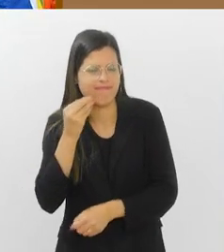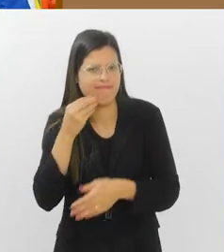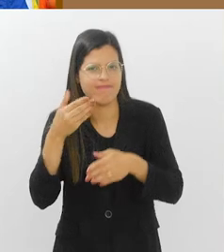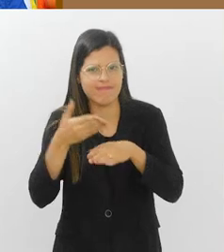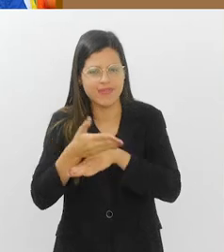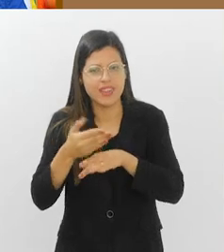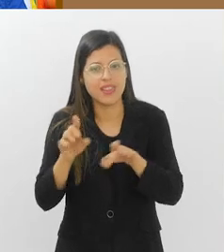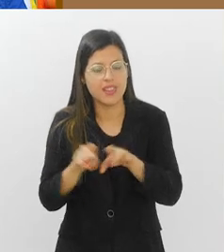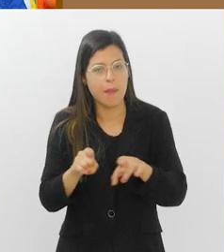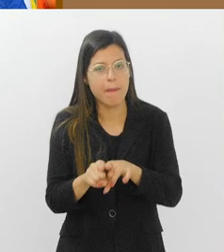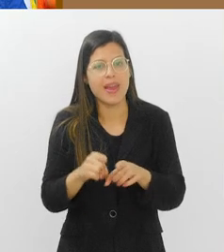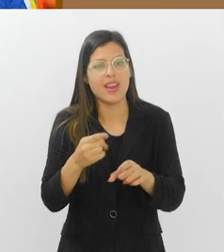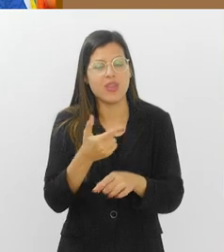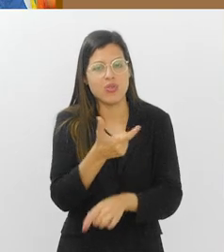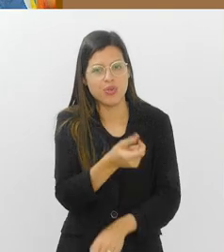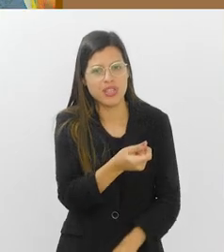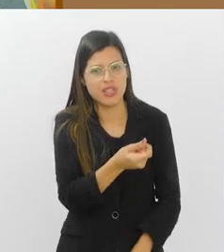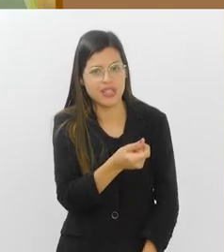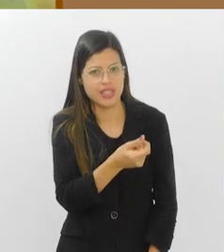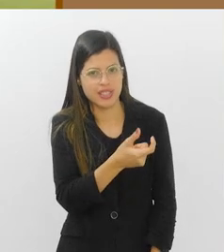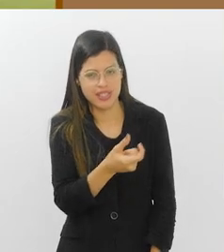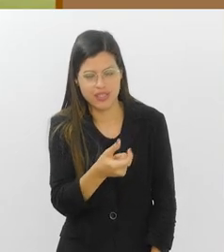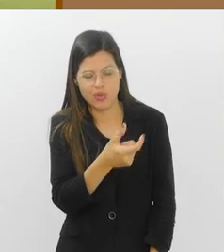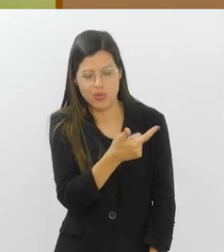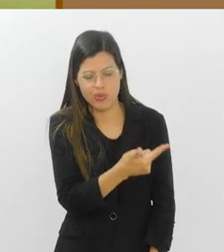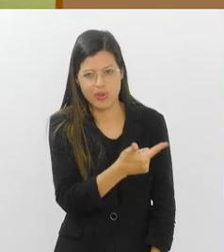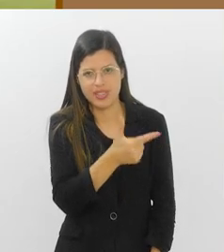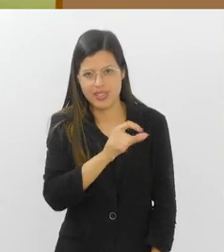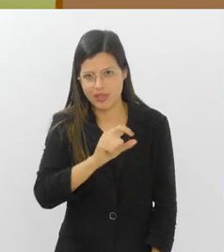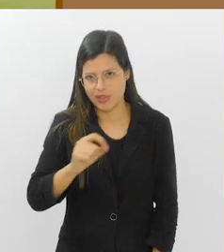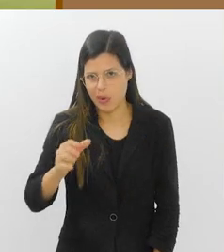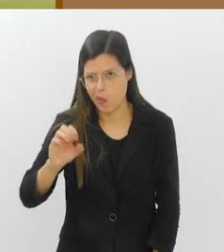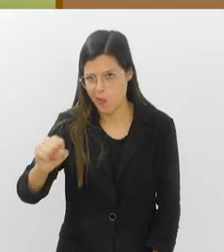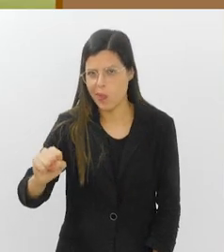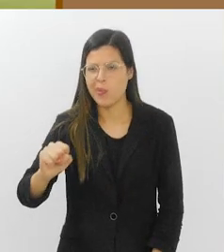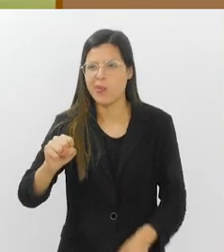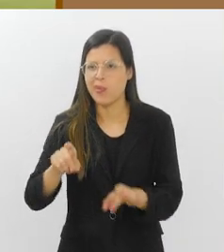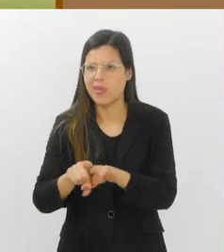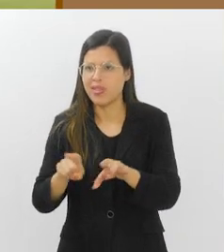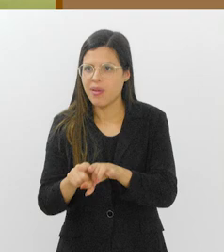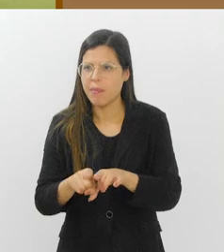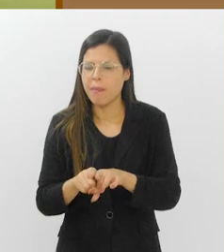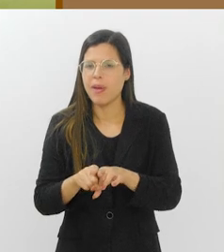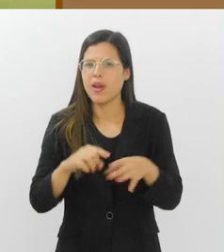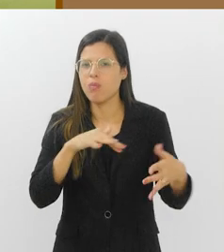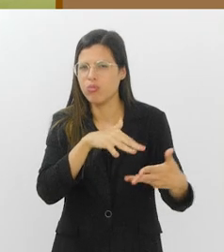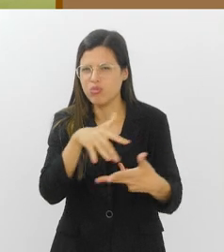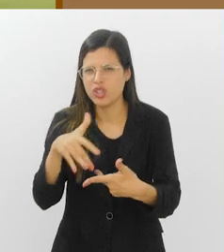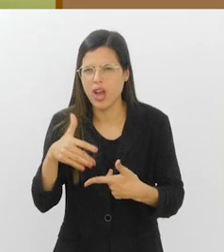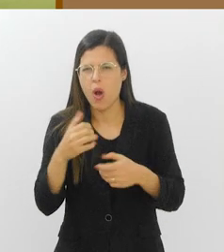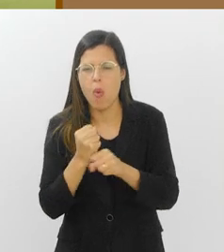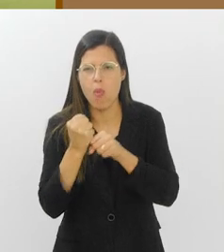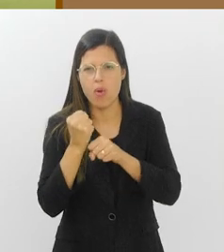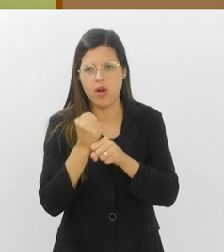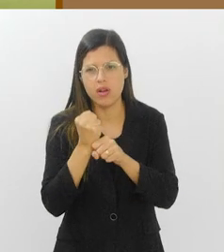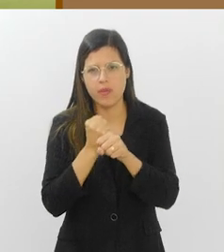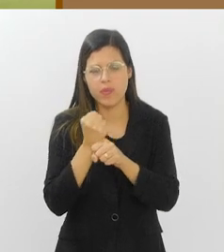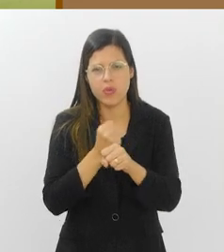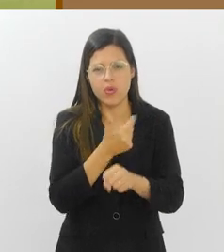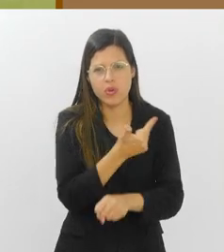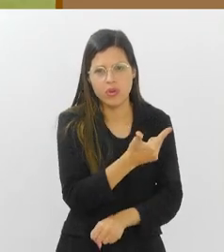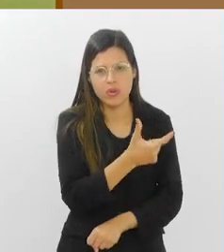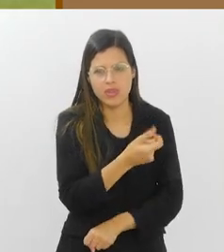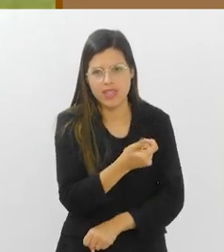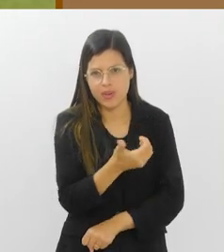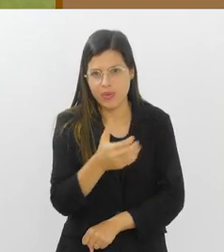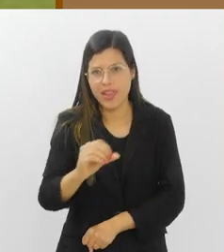2004 também estive em 2008 eh participei aí do né do dos mundiais né 2010 né